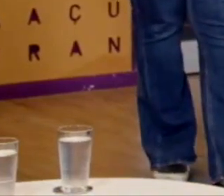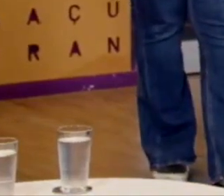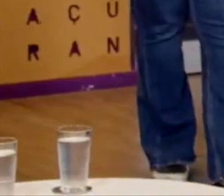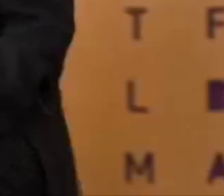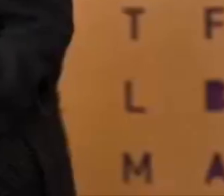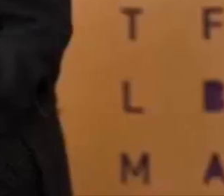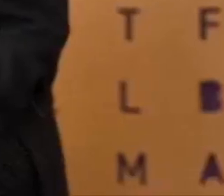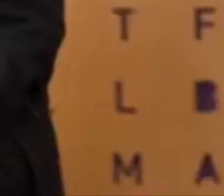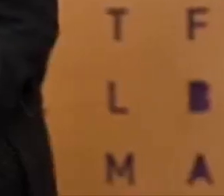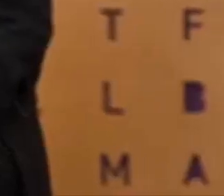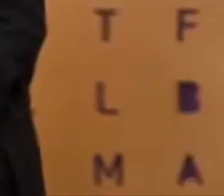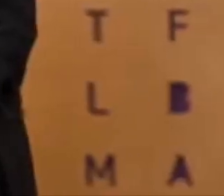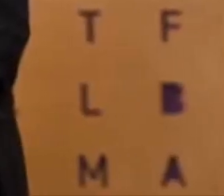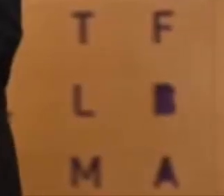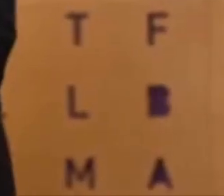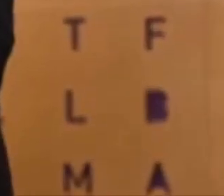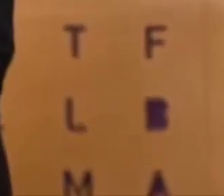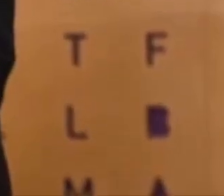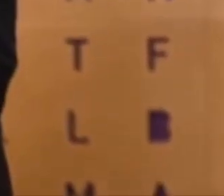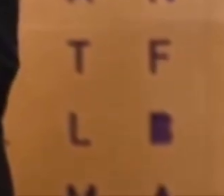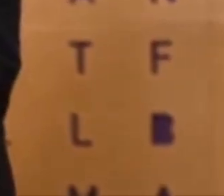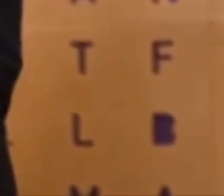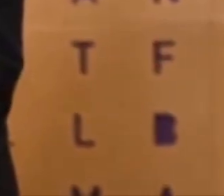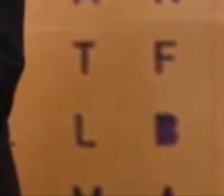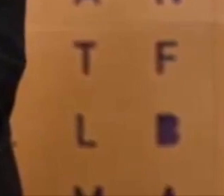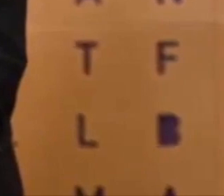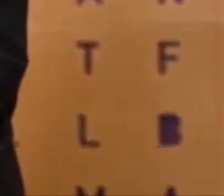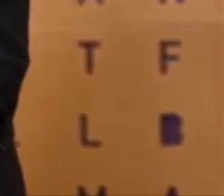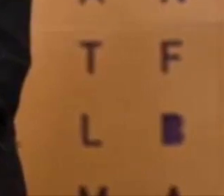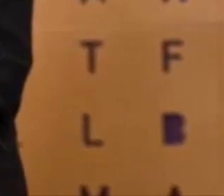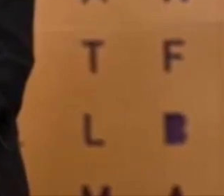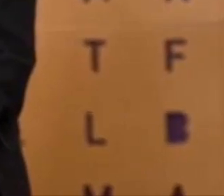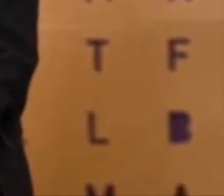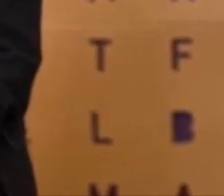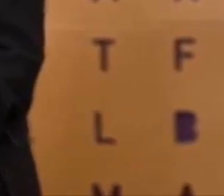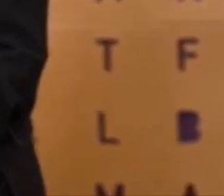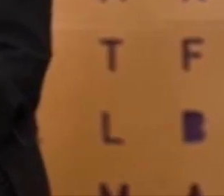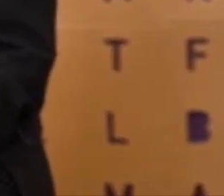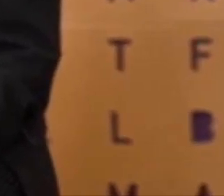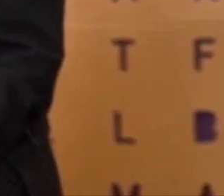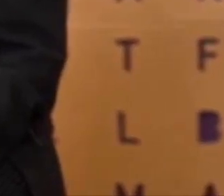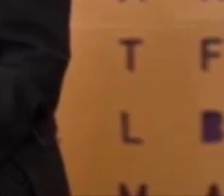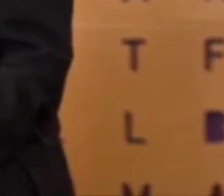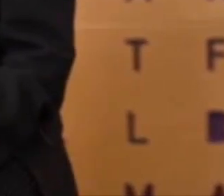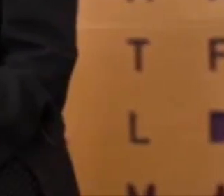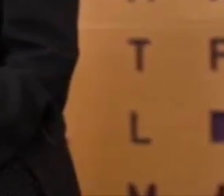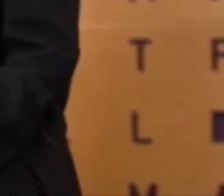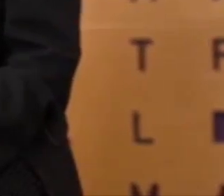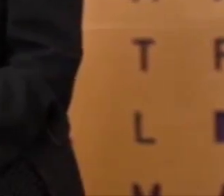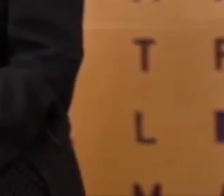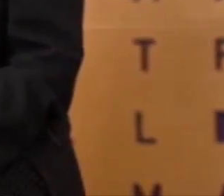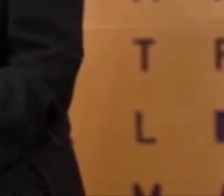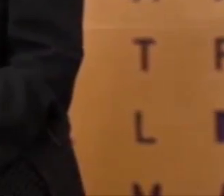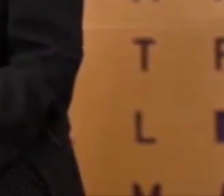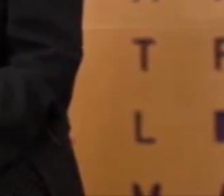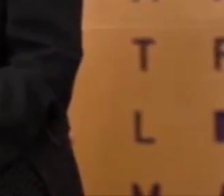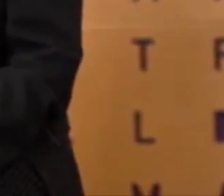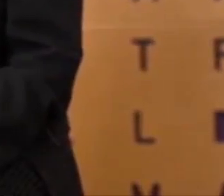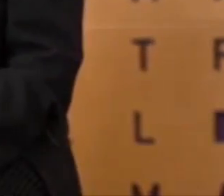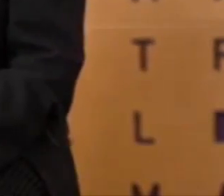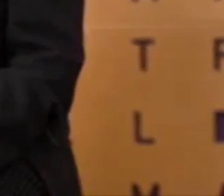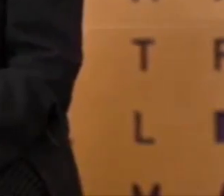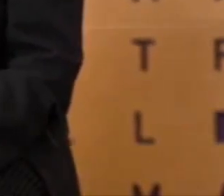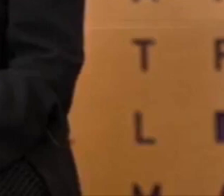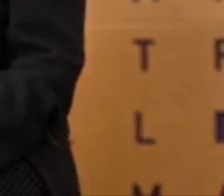para essa semana. Bom dia, pessoal que está aqui com a gente, quem está assistindo a gente pelo Workplace. Como o Thiago falou, estamos começando a